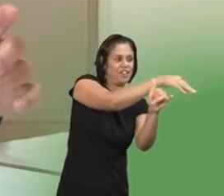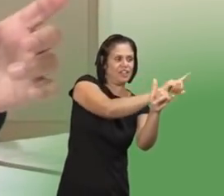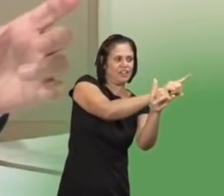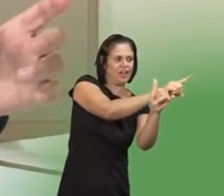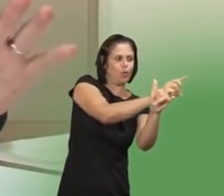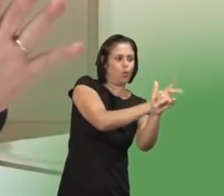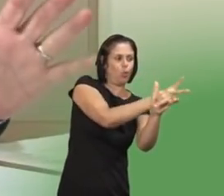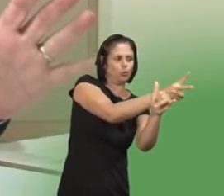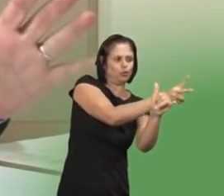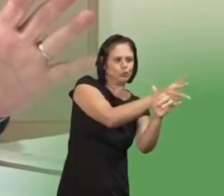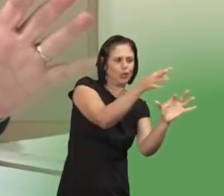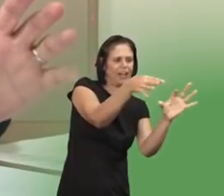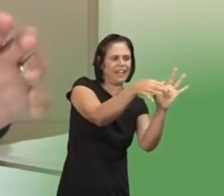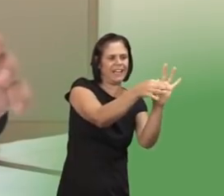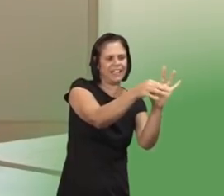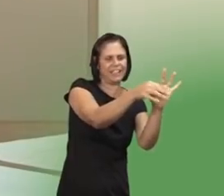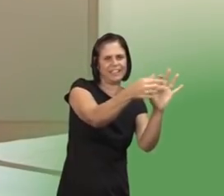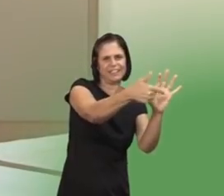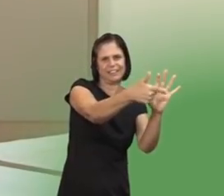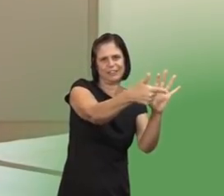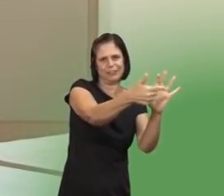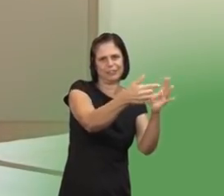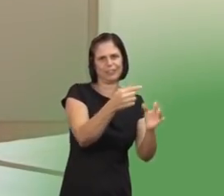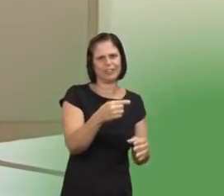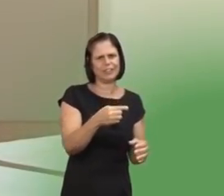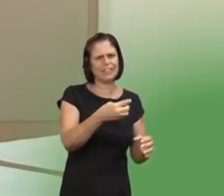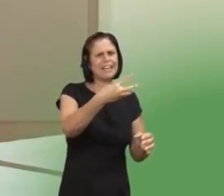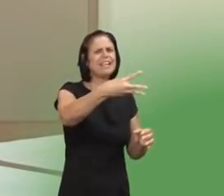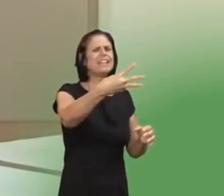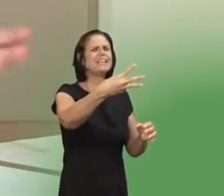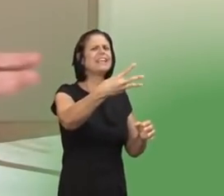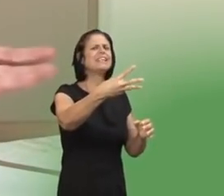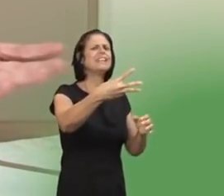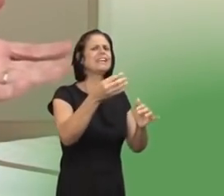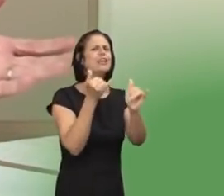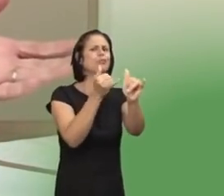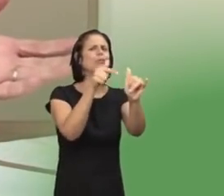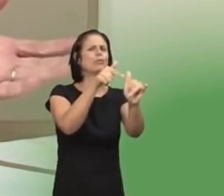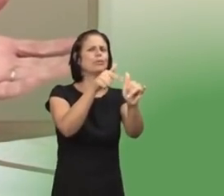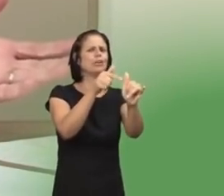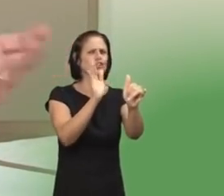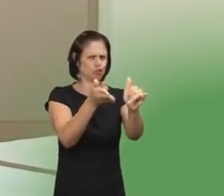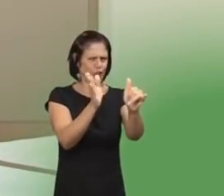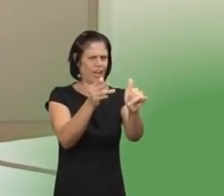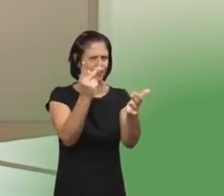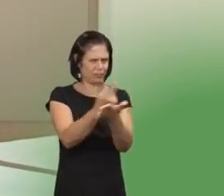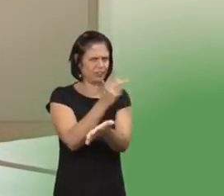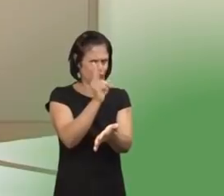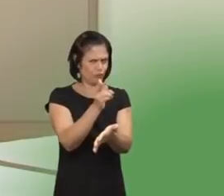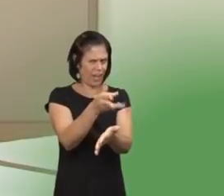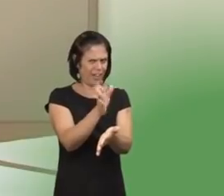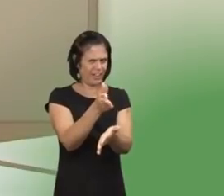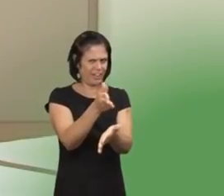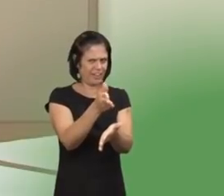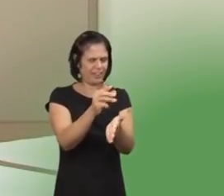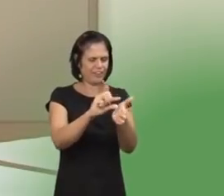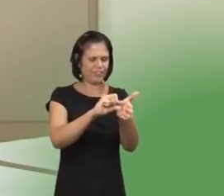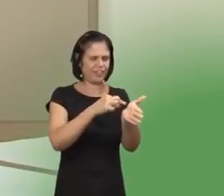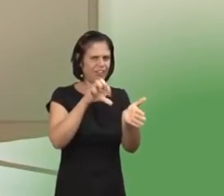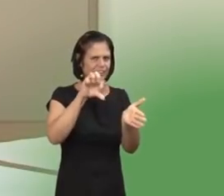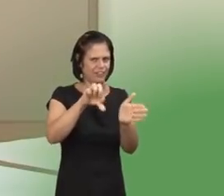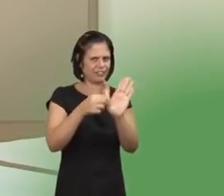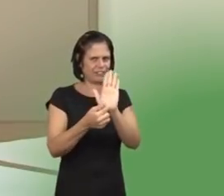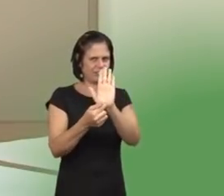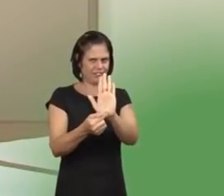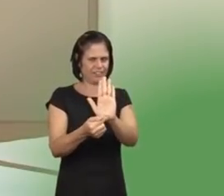encerra, continua, não parou. Então nós estamos debaixo dessas duas. Vamos ver se a terceira também já foi tocada. Quando você pega o verso 9, diz